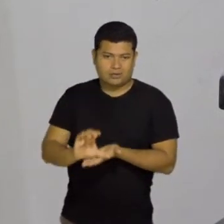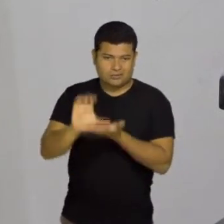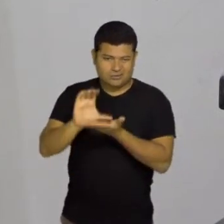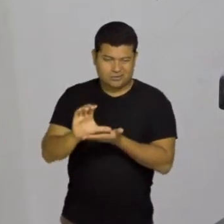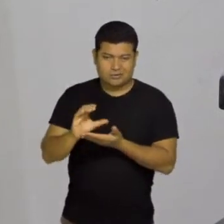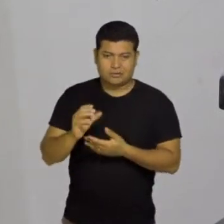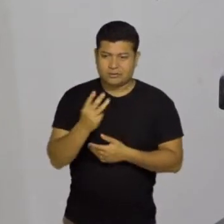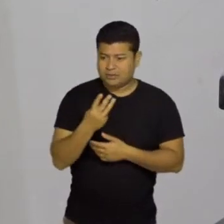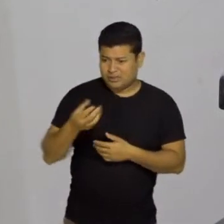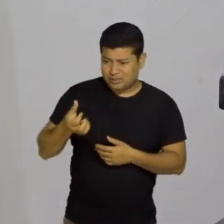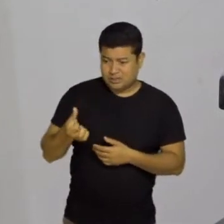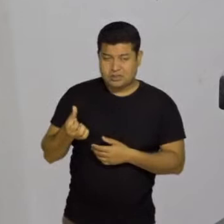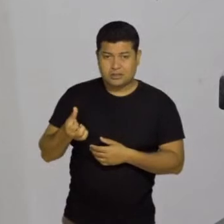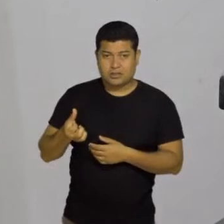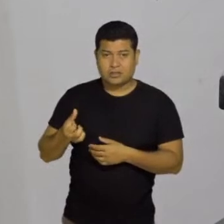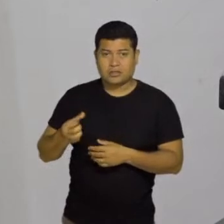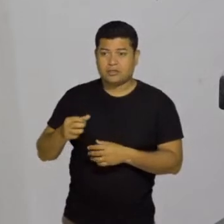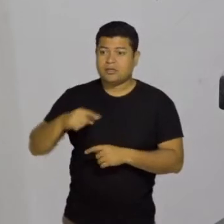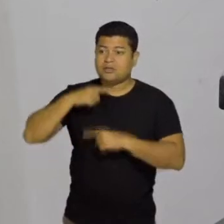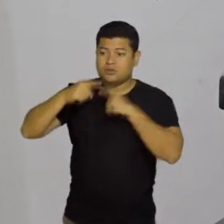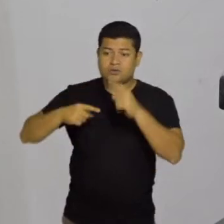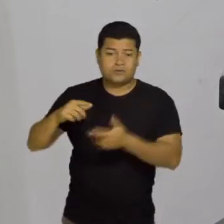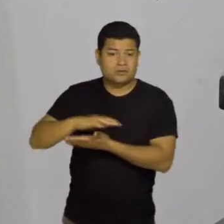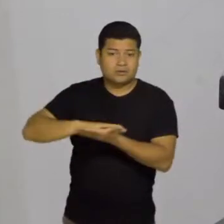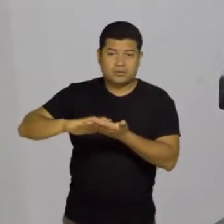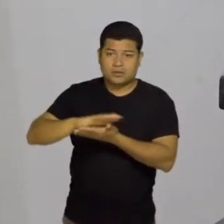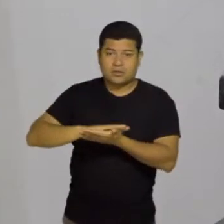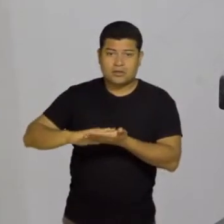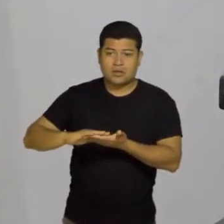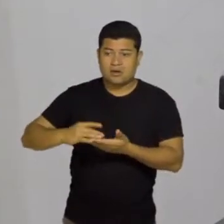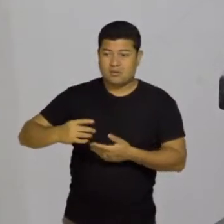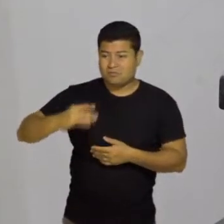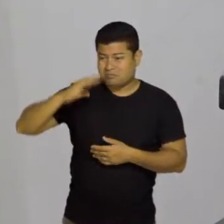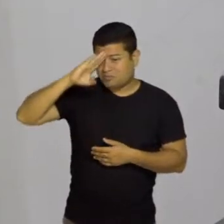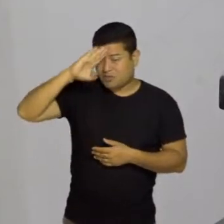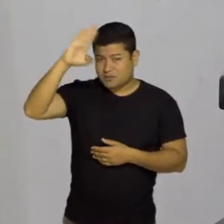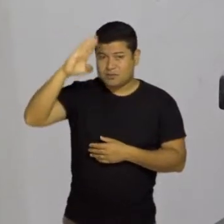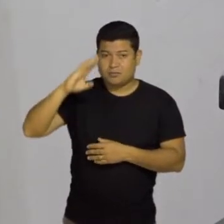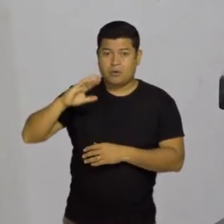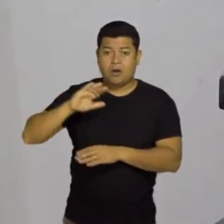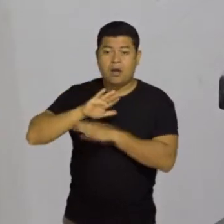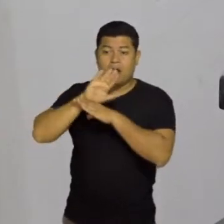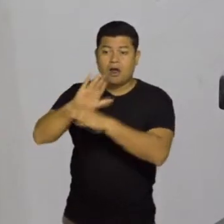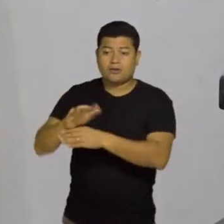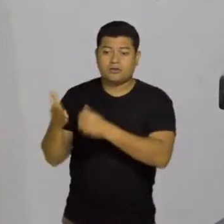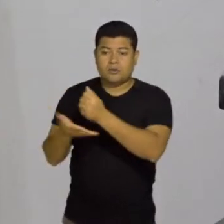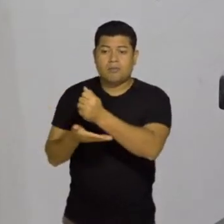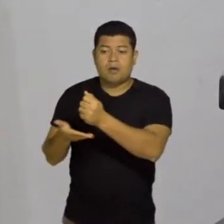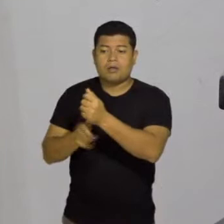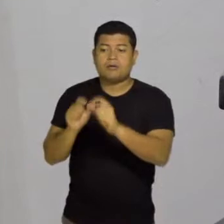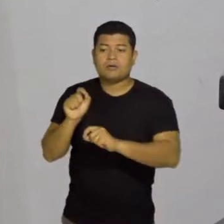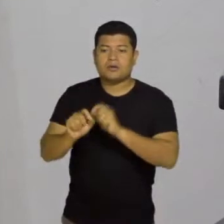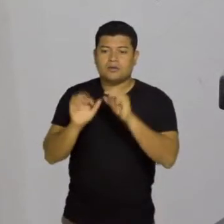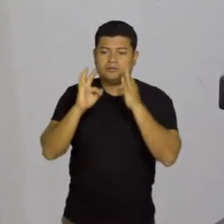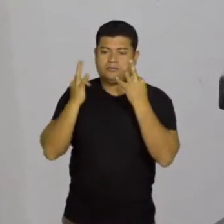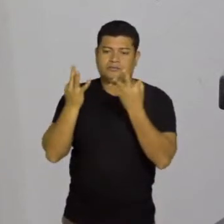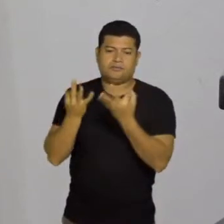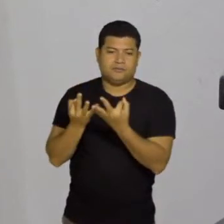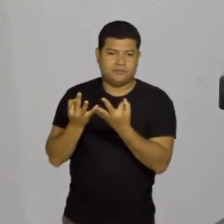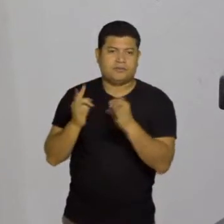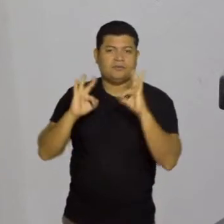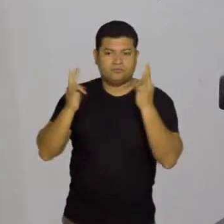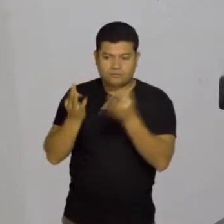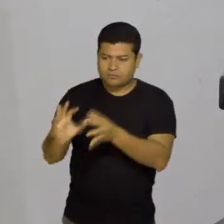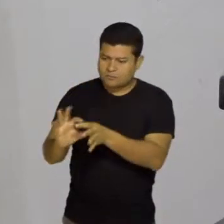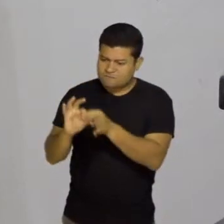não tem dúvida nenhuma que uma das bases que fez com que eles conquistassem o sucesso foi uma família. Uma família consistente, uma família